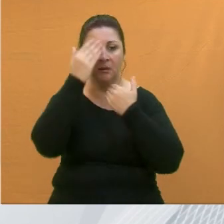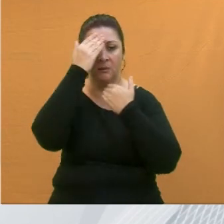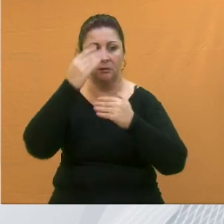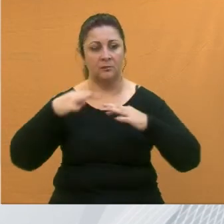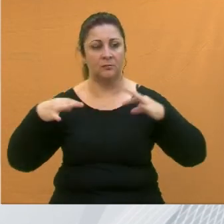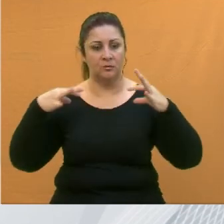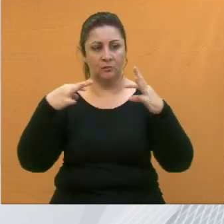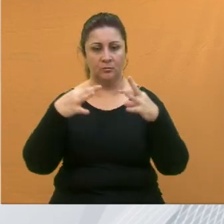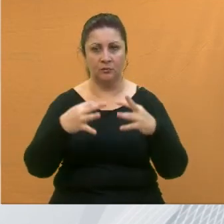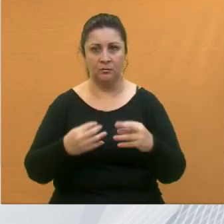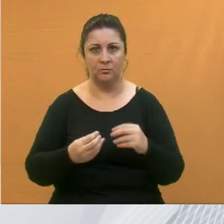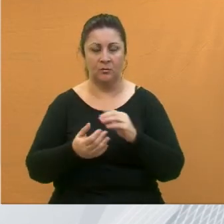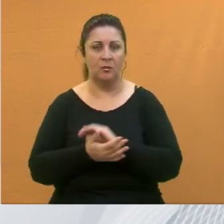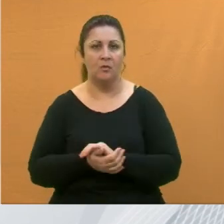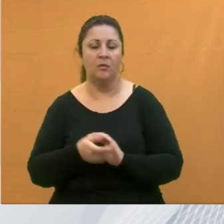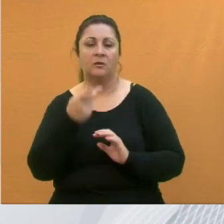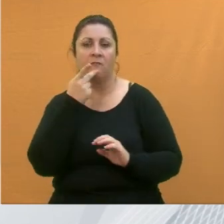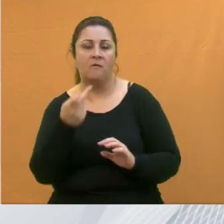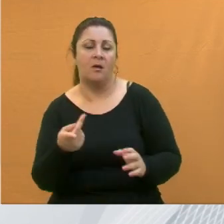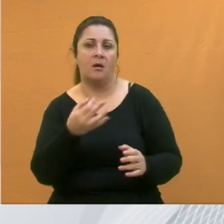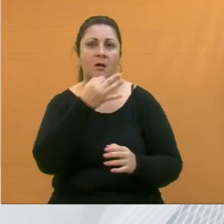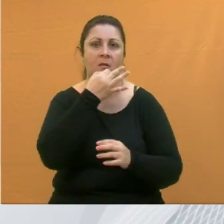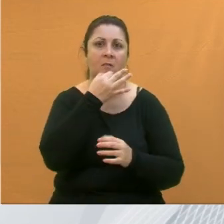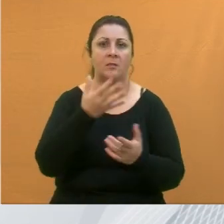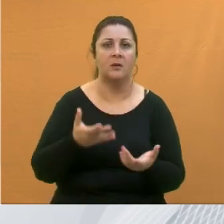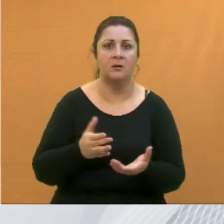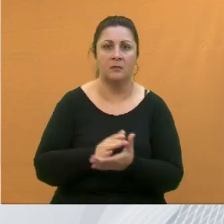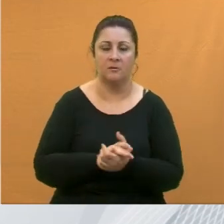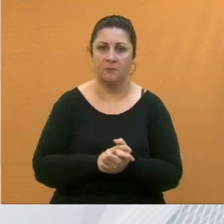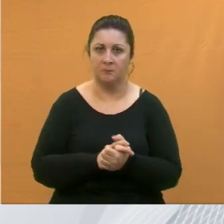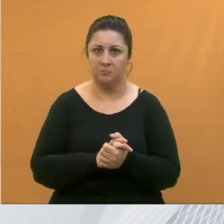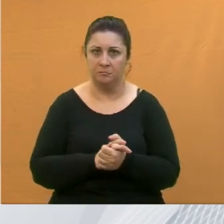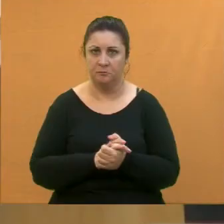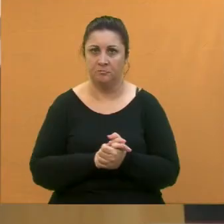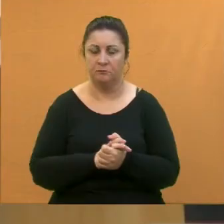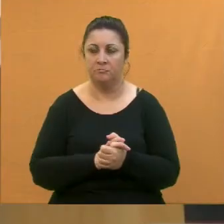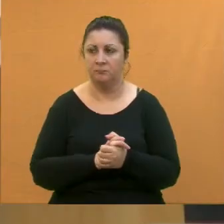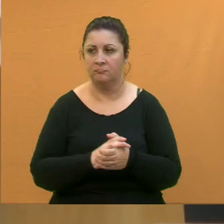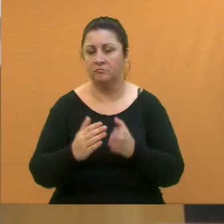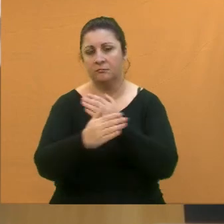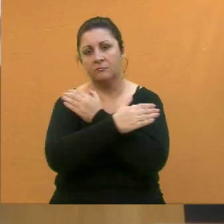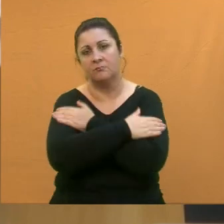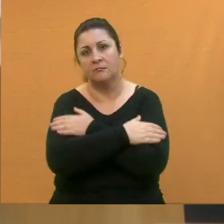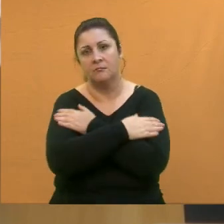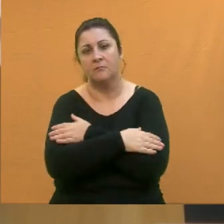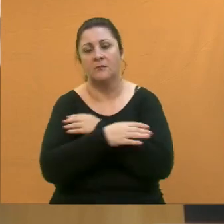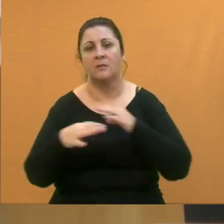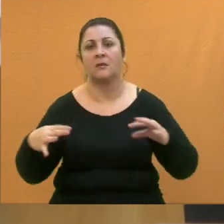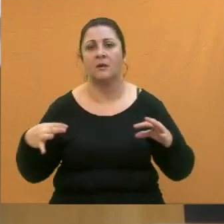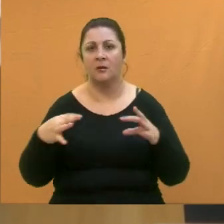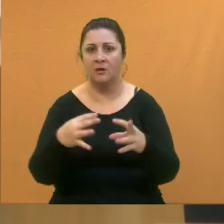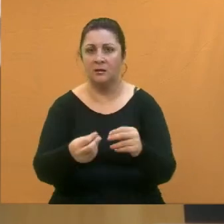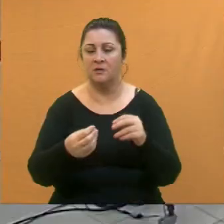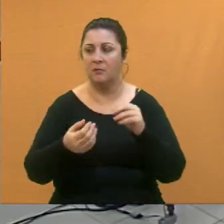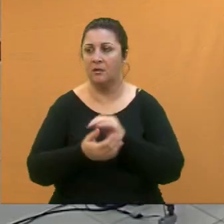que têm colaborado com críticas, com sugestões aos nossos trabalhos aqui. Grande abraço a todos e até a próxima quarta-feira.